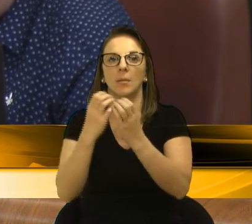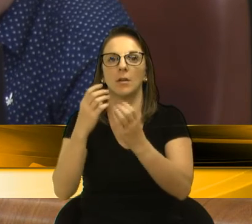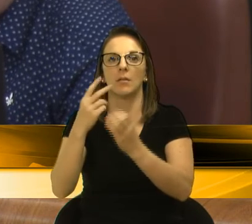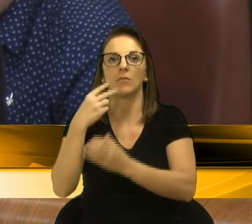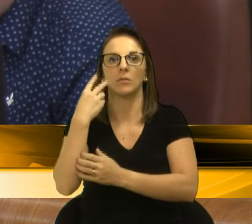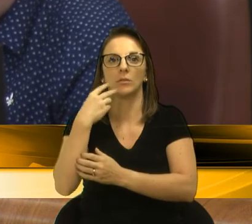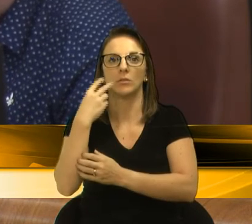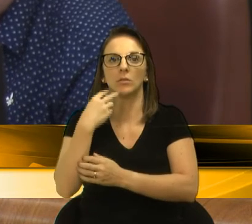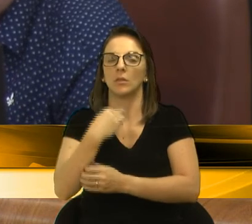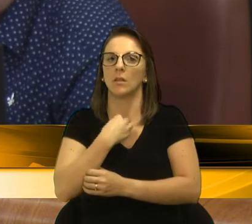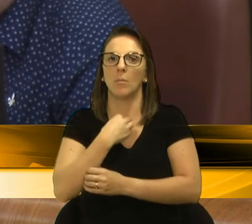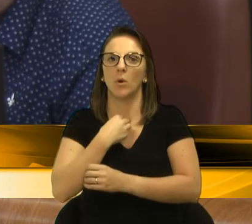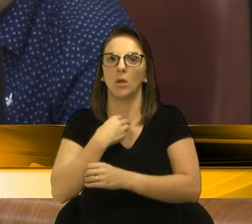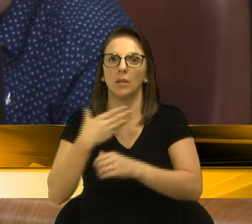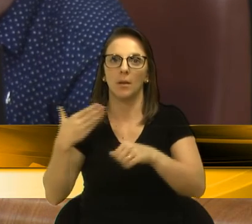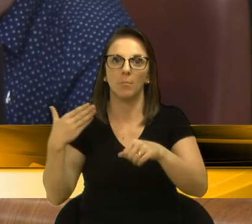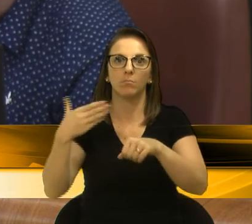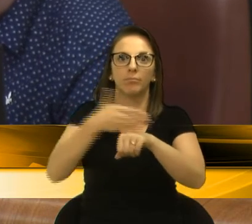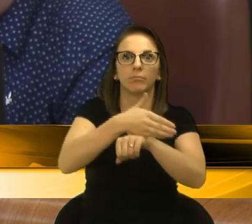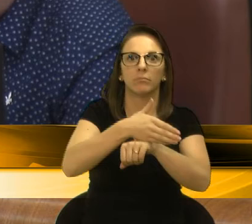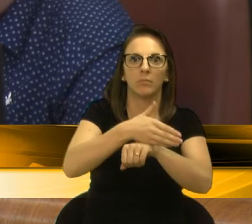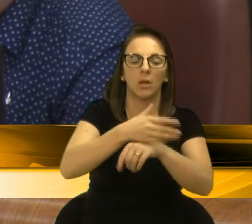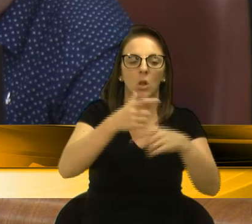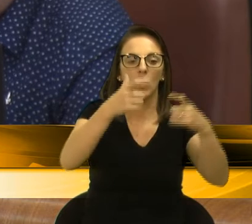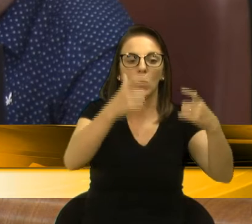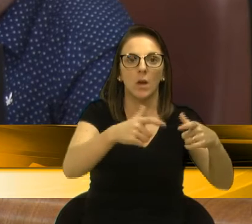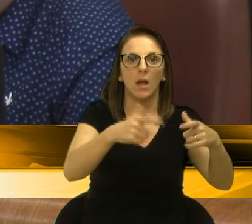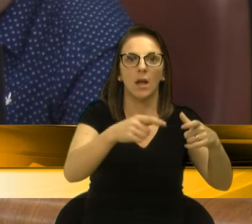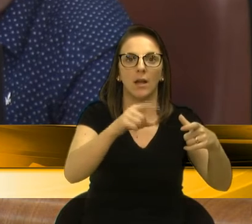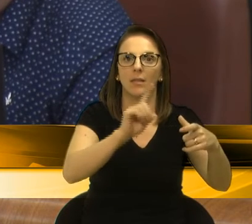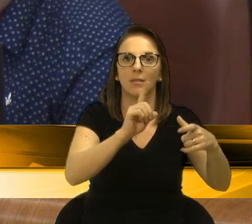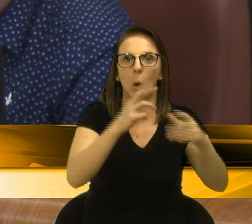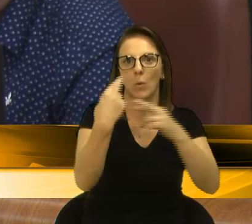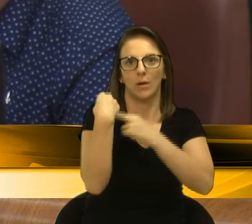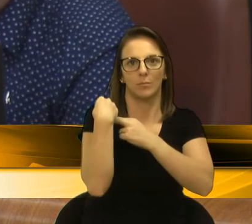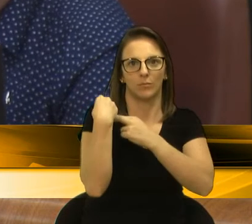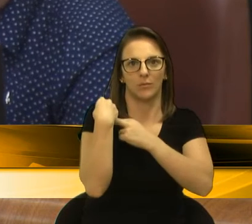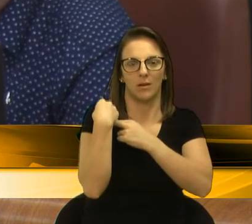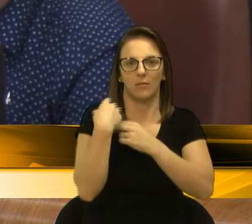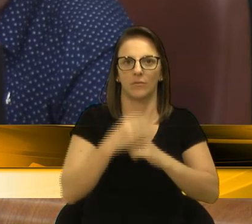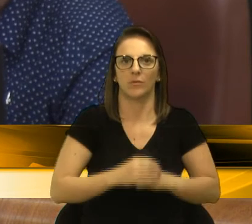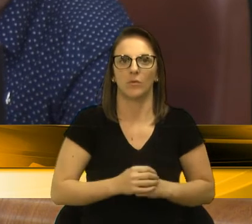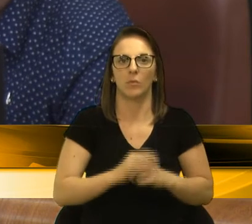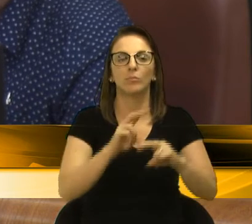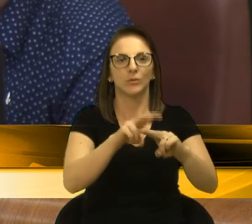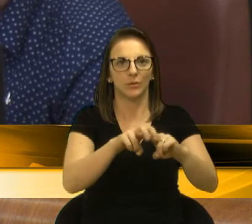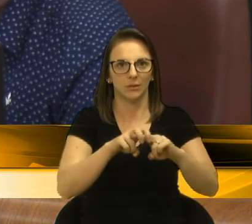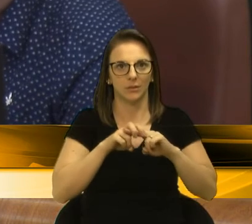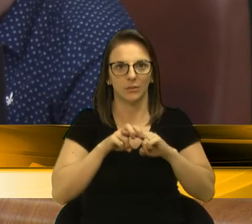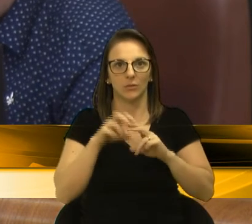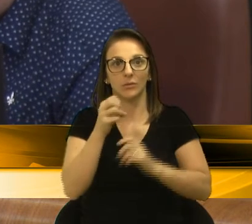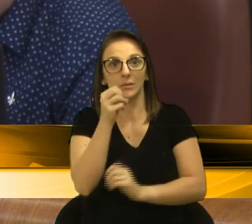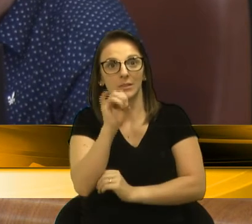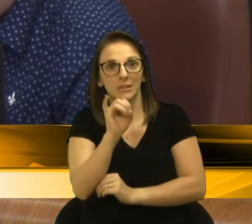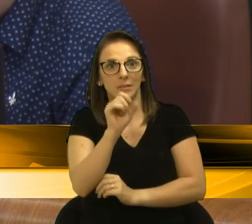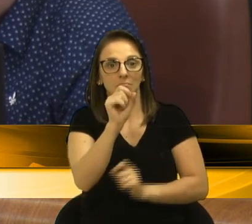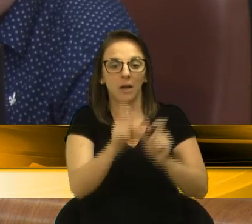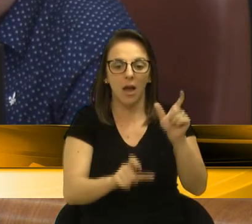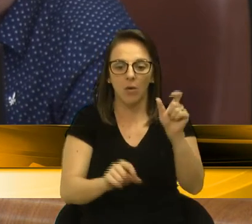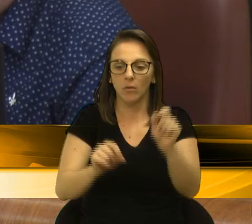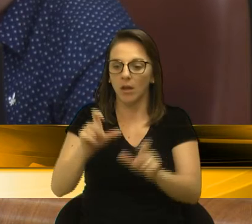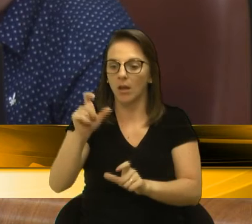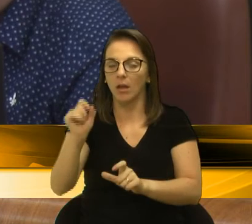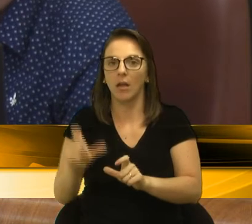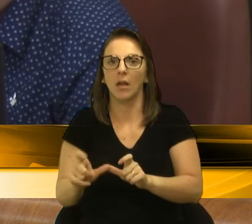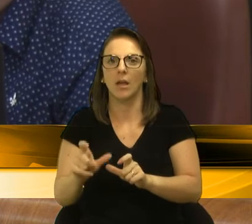à sua apreciação. É que, desde que alguém tenha sofrido ou venha a sofrer lesão de direito, qualquer